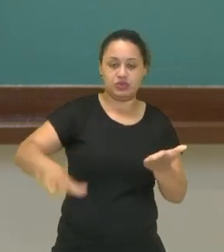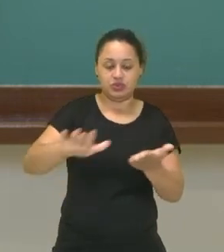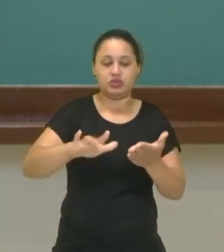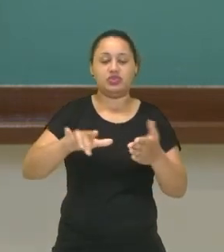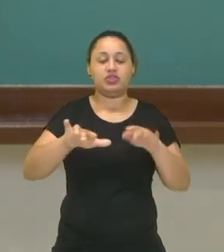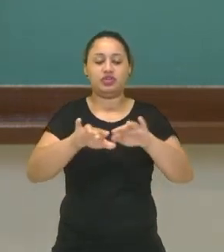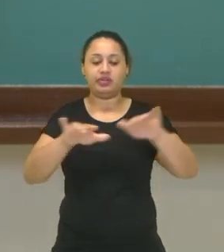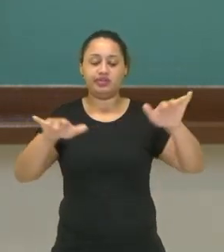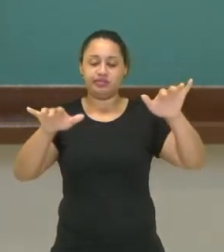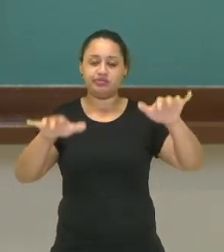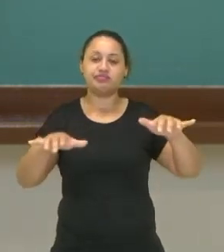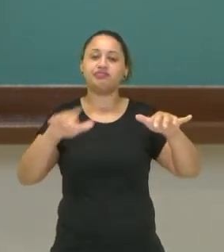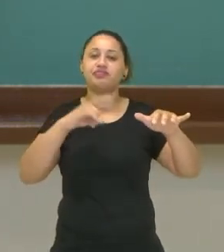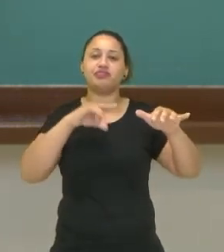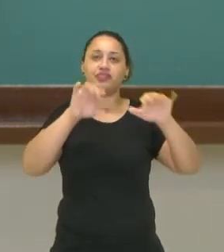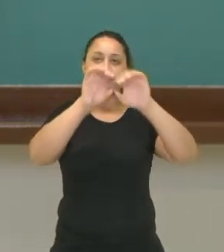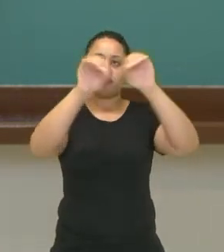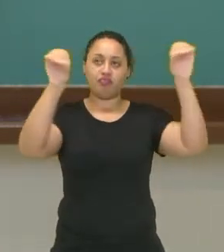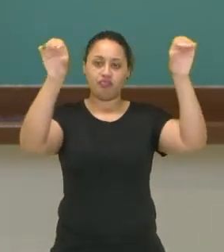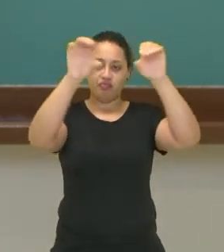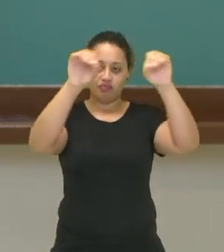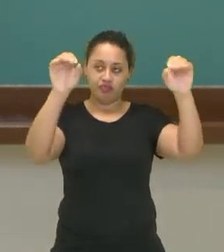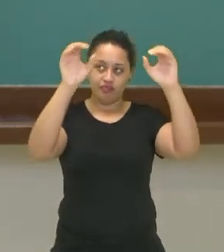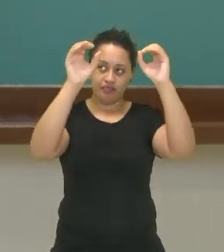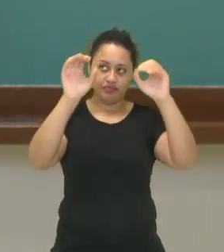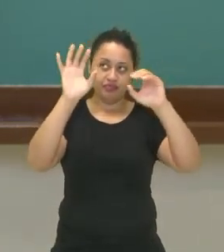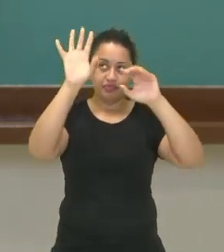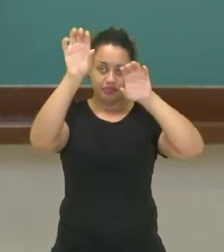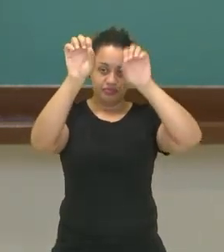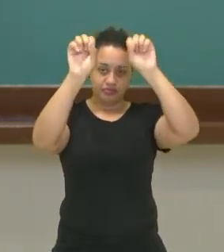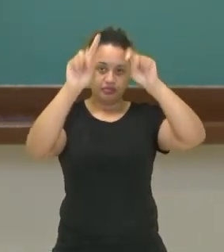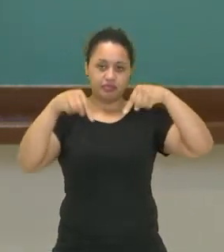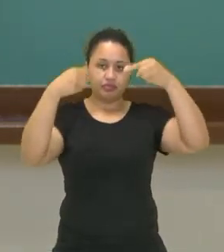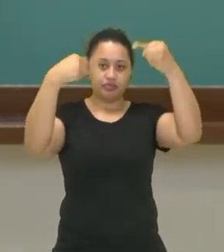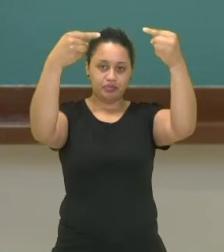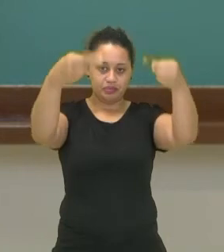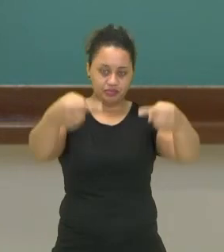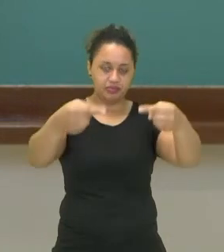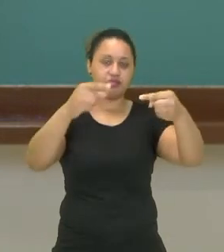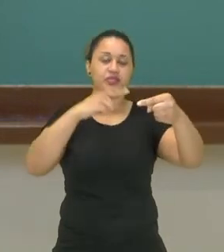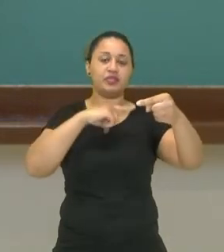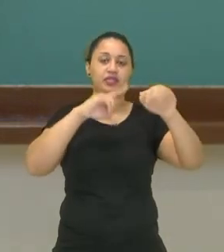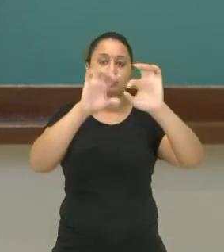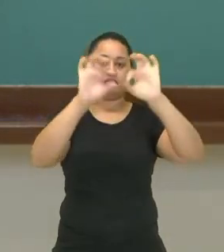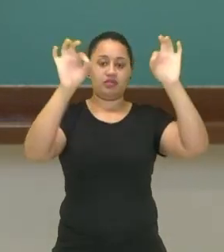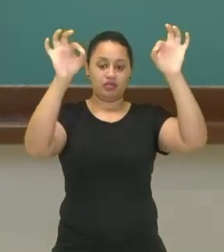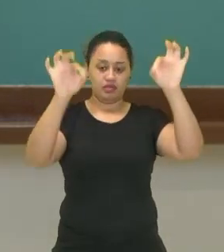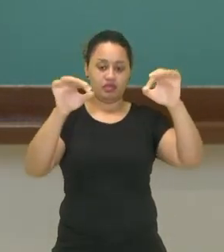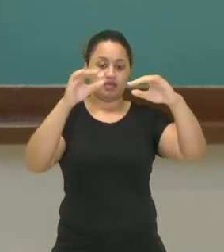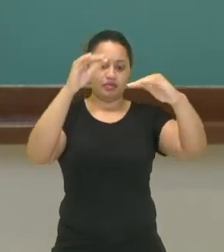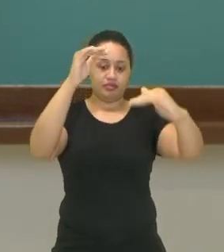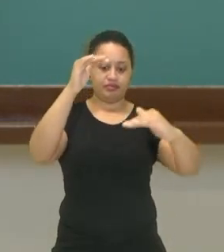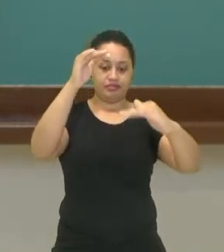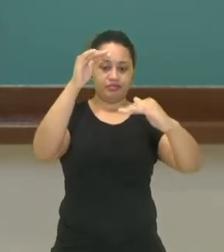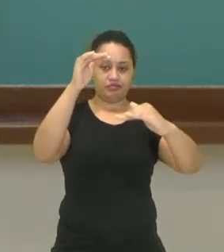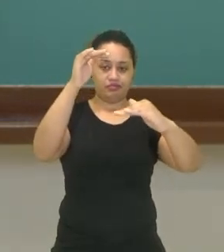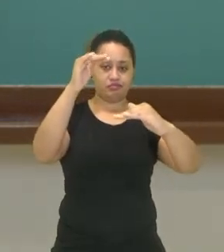mesa, trave, paralela fixa, paralela